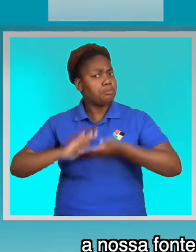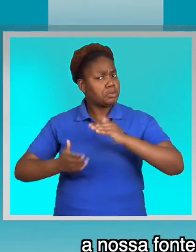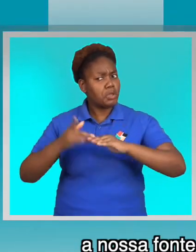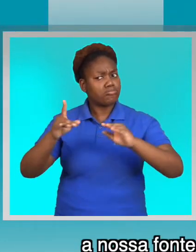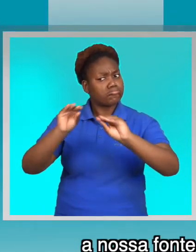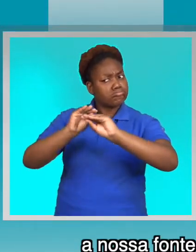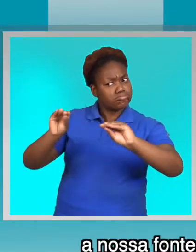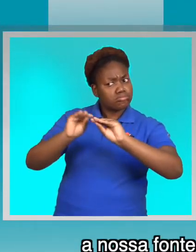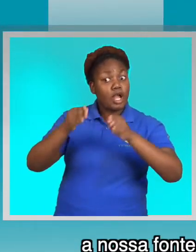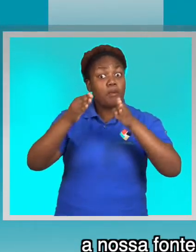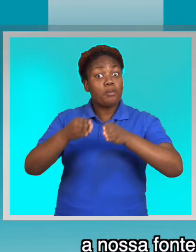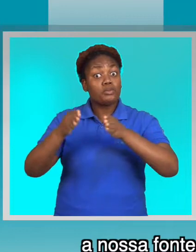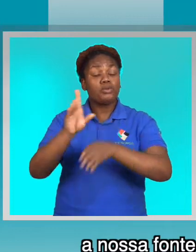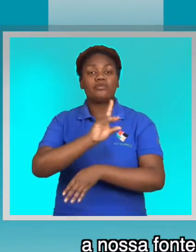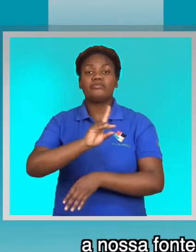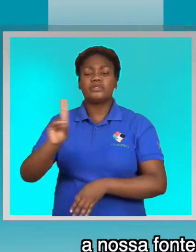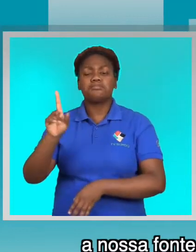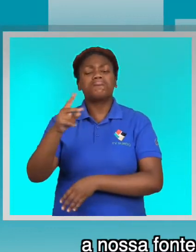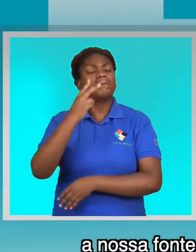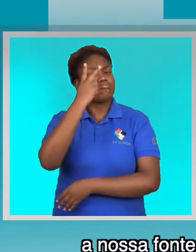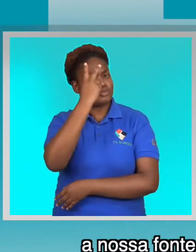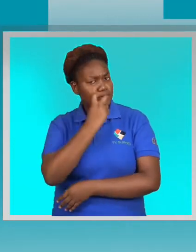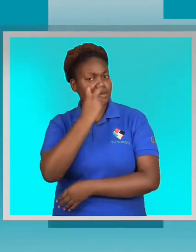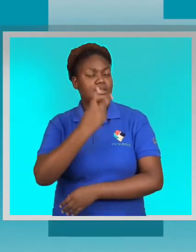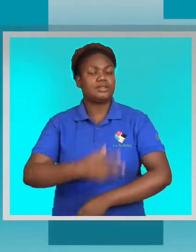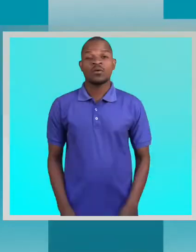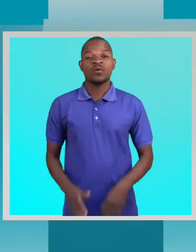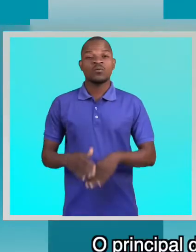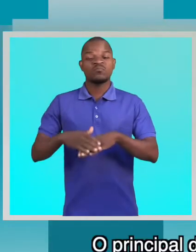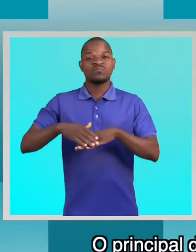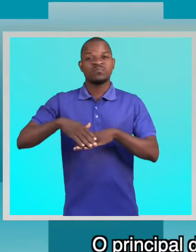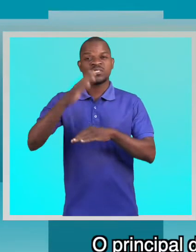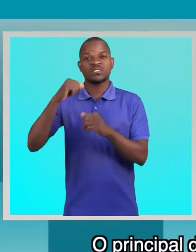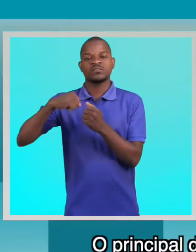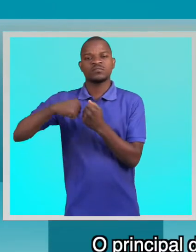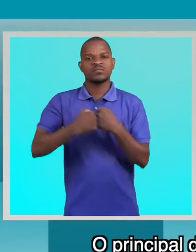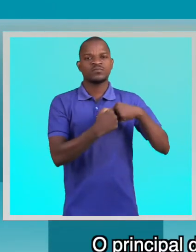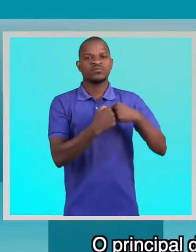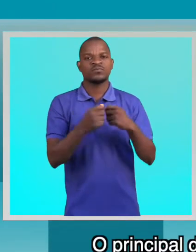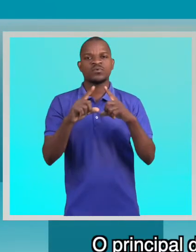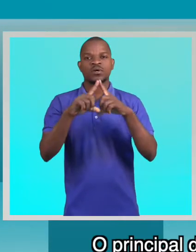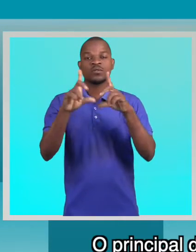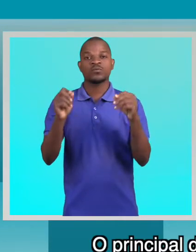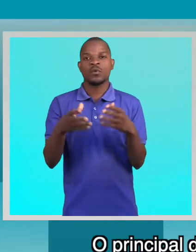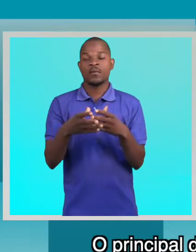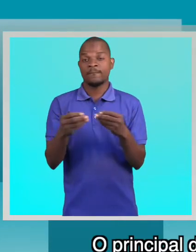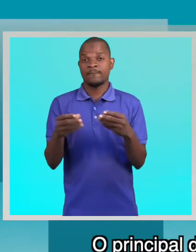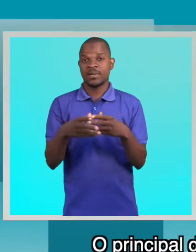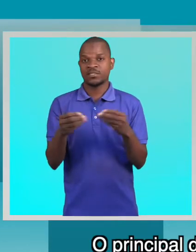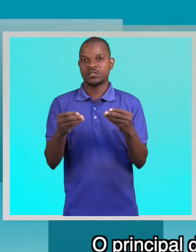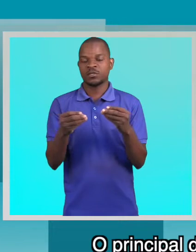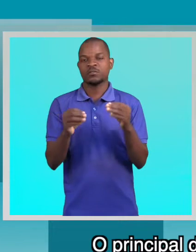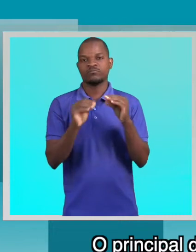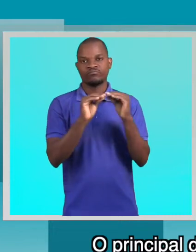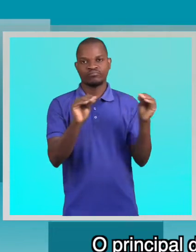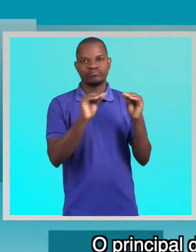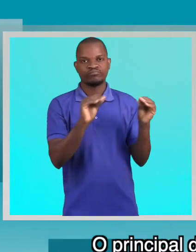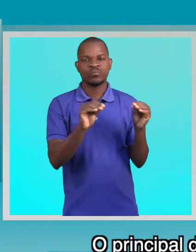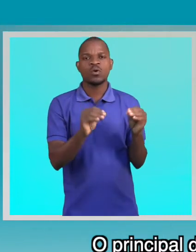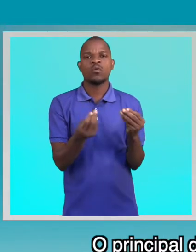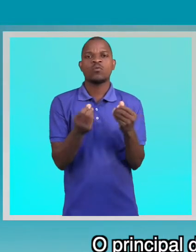ser possível formar professores com deficiência visual. O principal desafio é o material didático para mim.